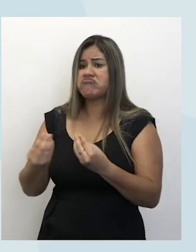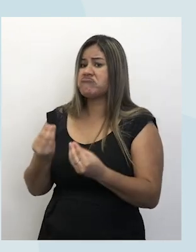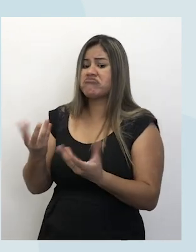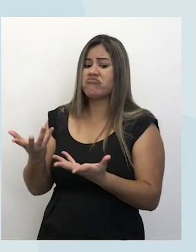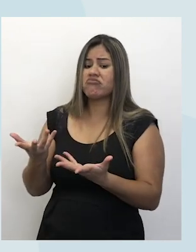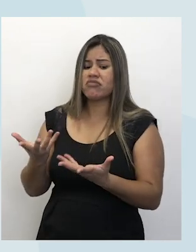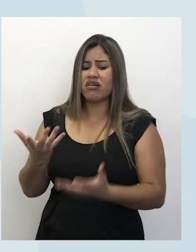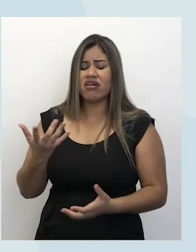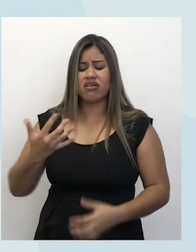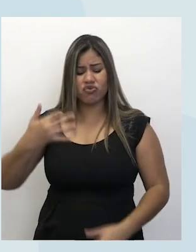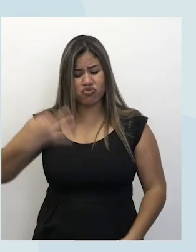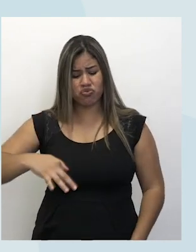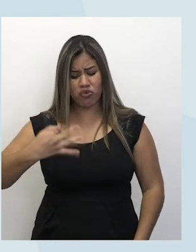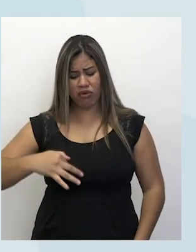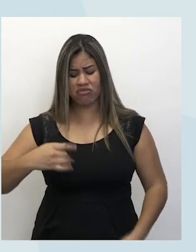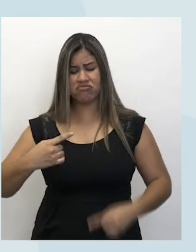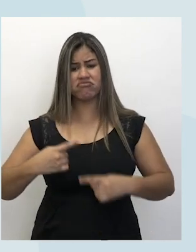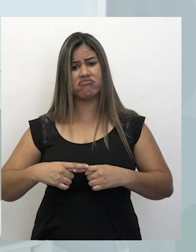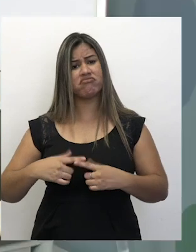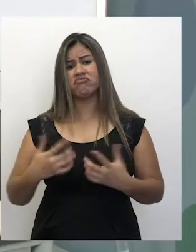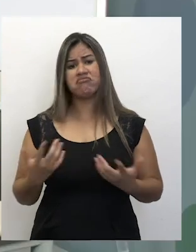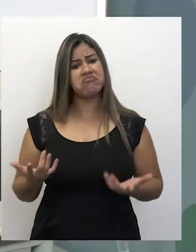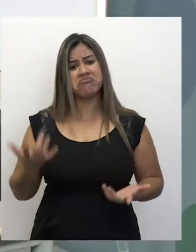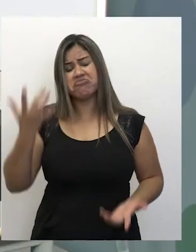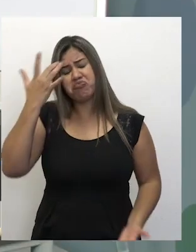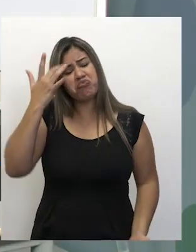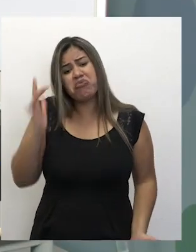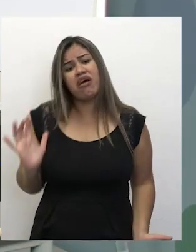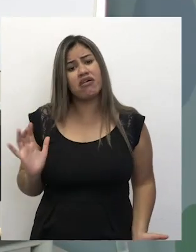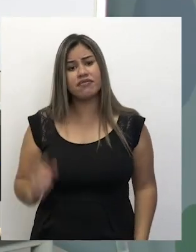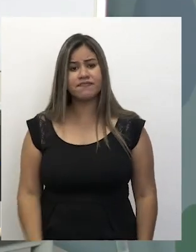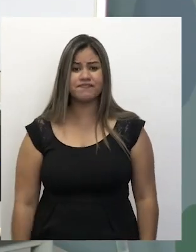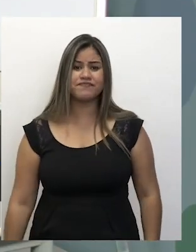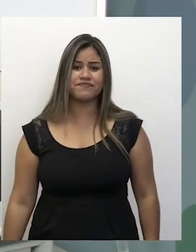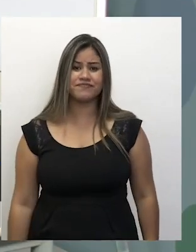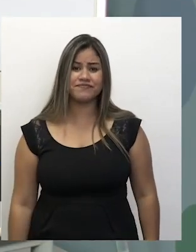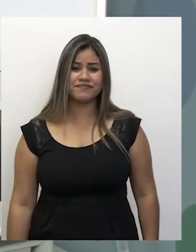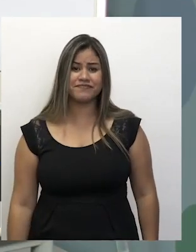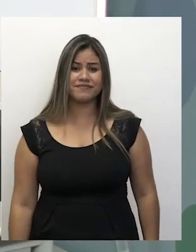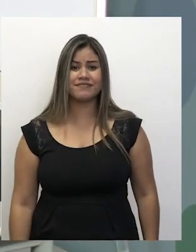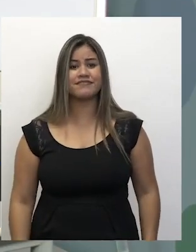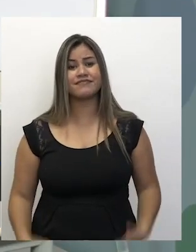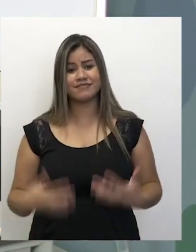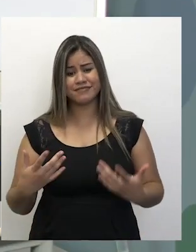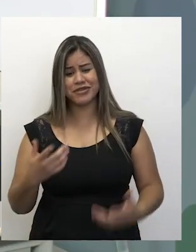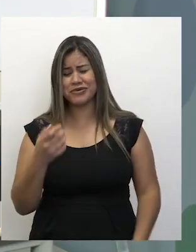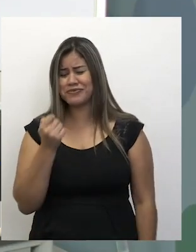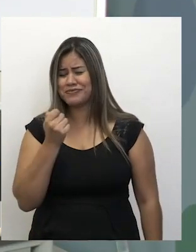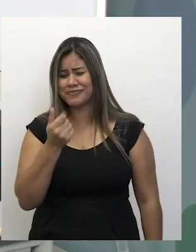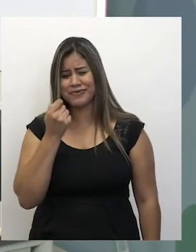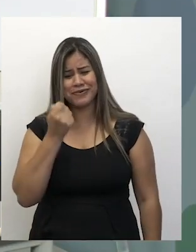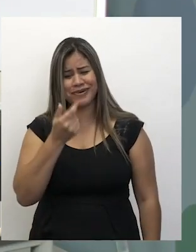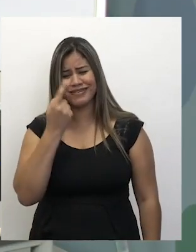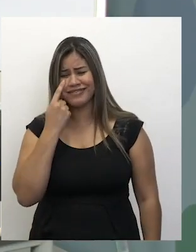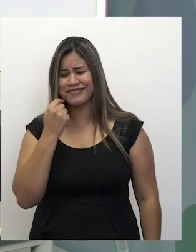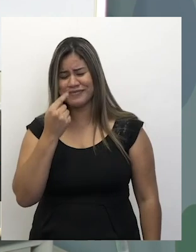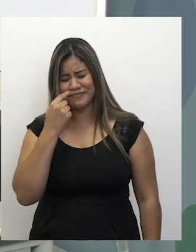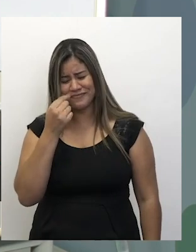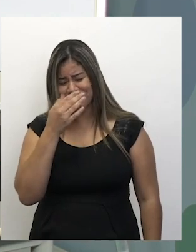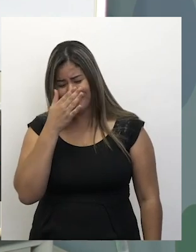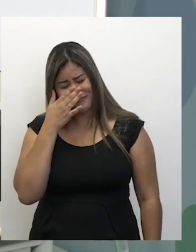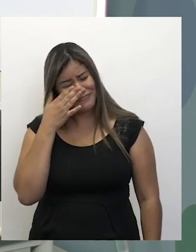e dói não sei porquê gente eu quase chorei aqui Espetacular